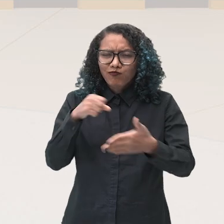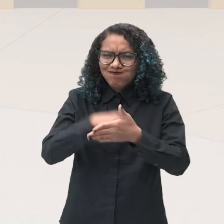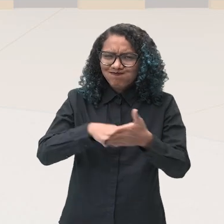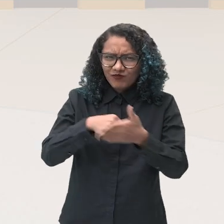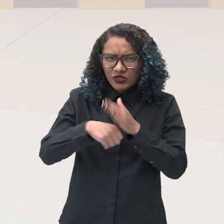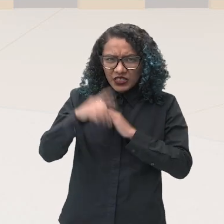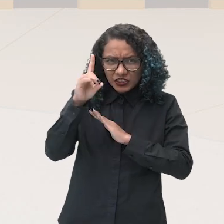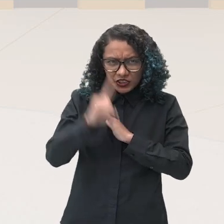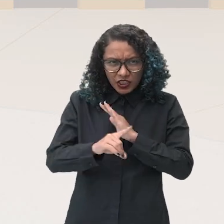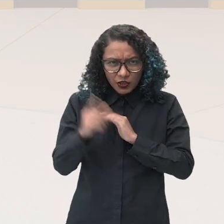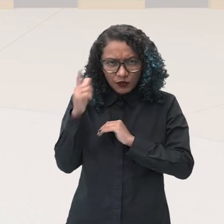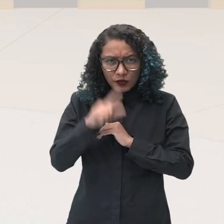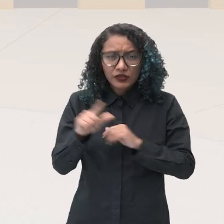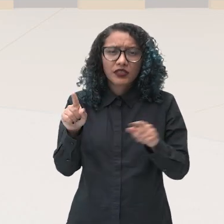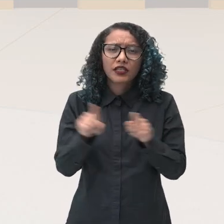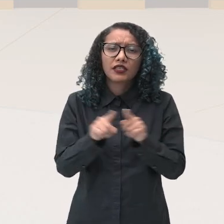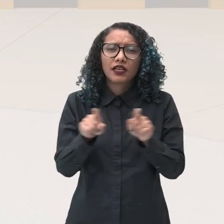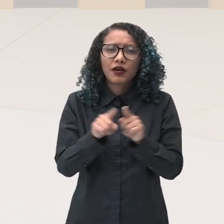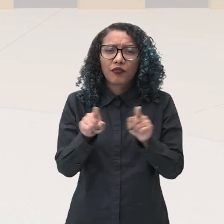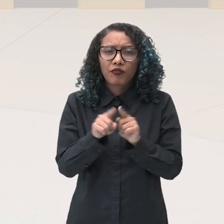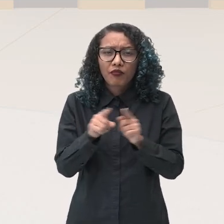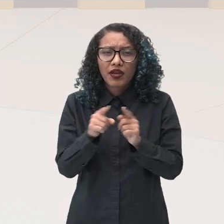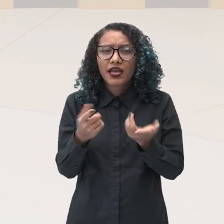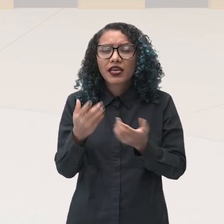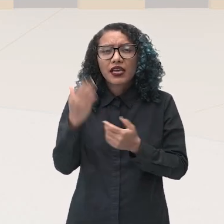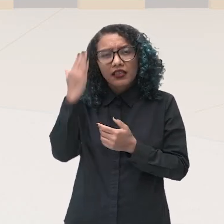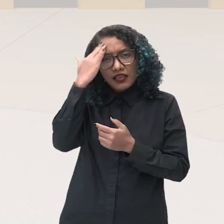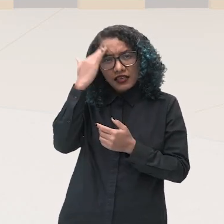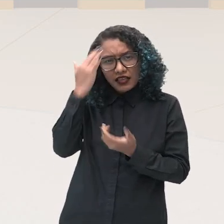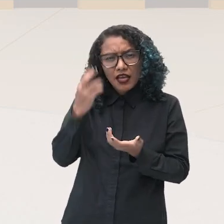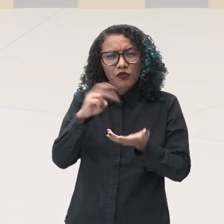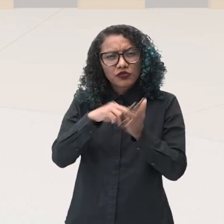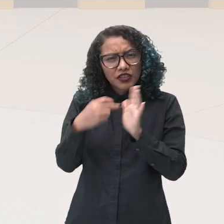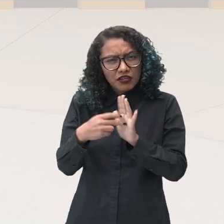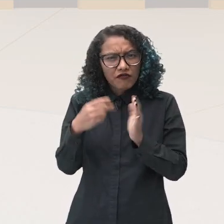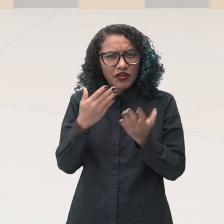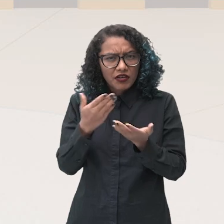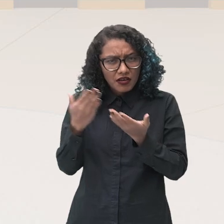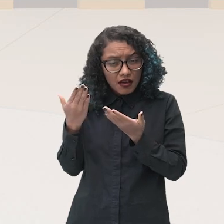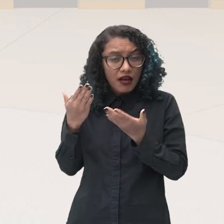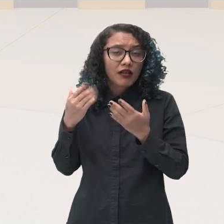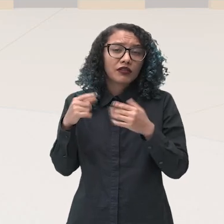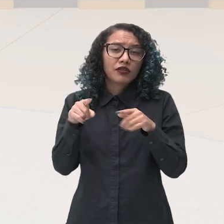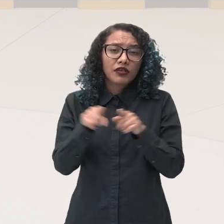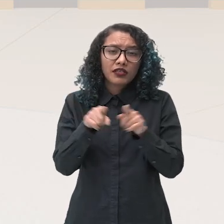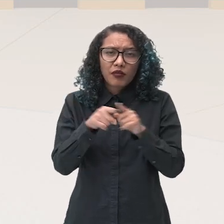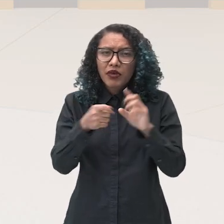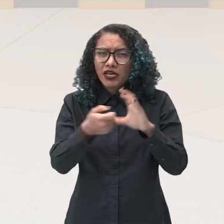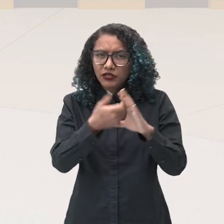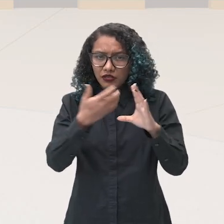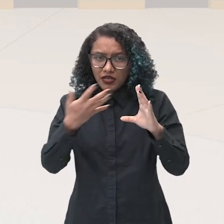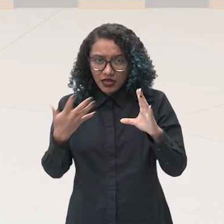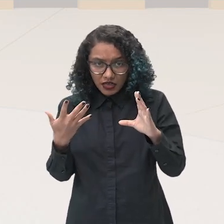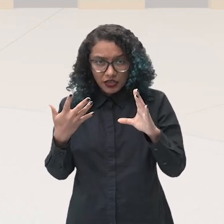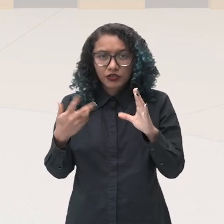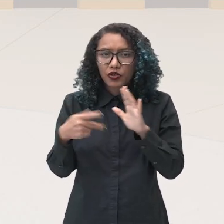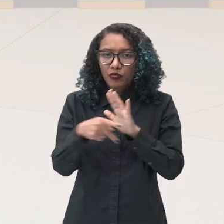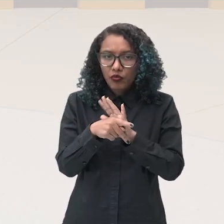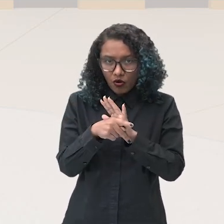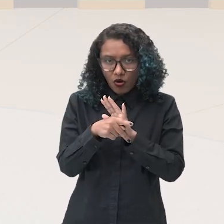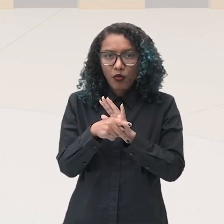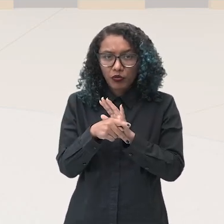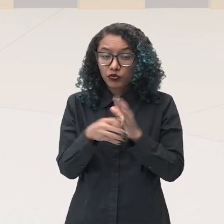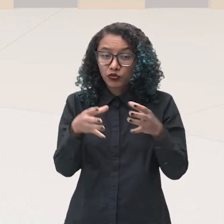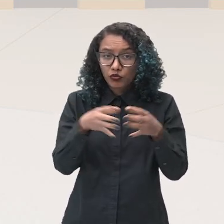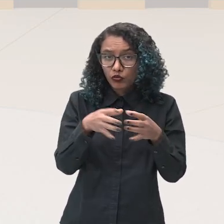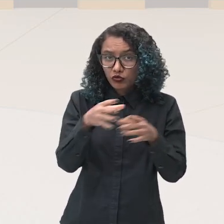compreender também o que significa, o que é um movimento social, vamos compreender também acerca das características que compõem ali um